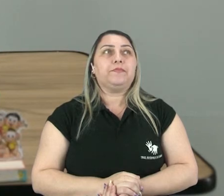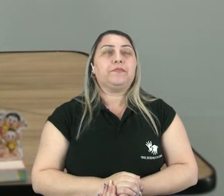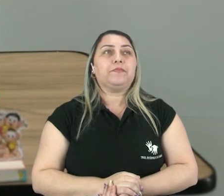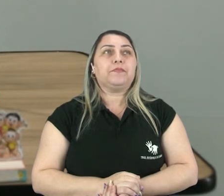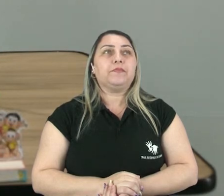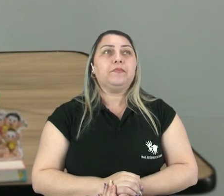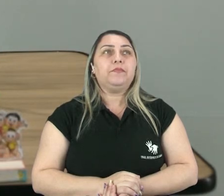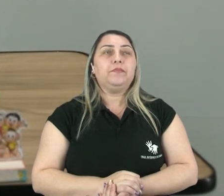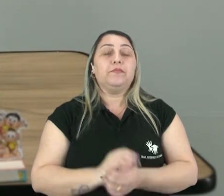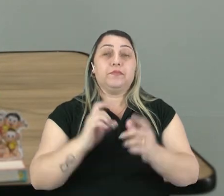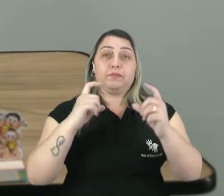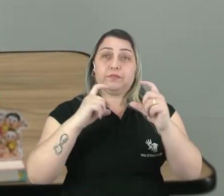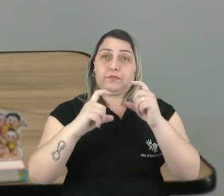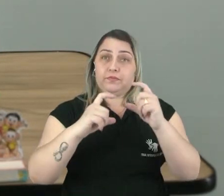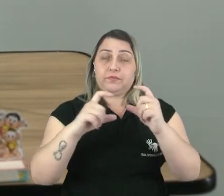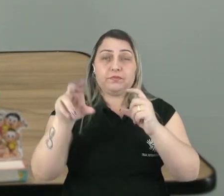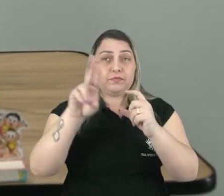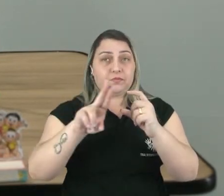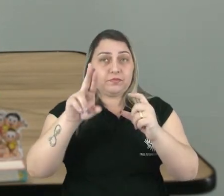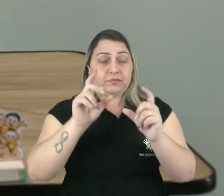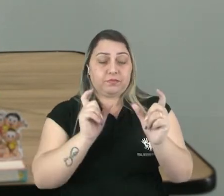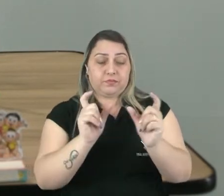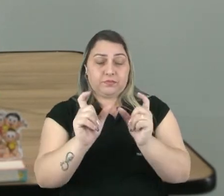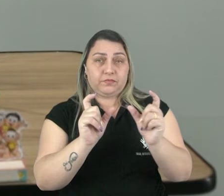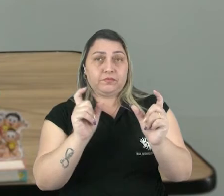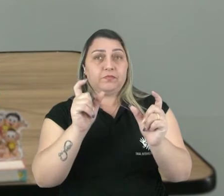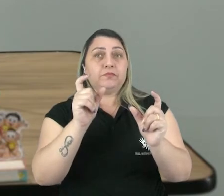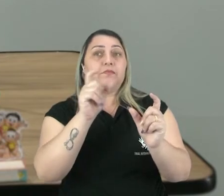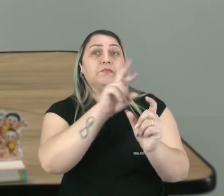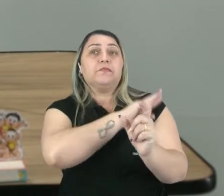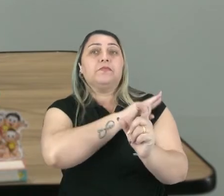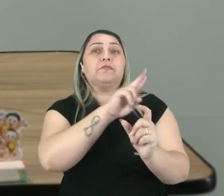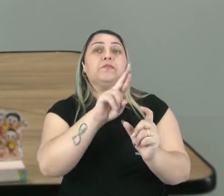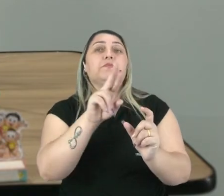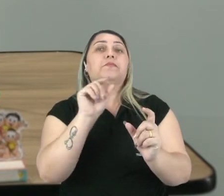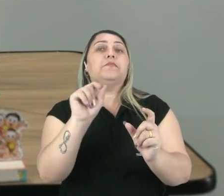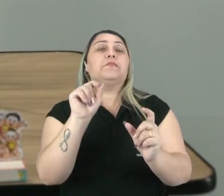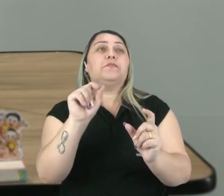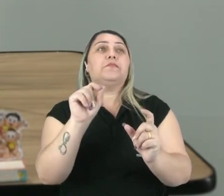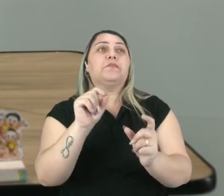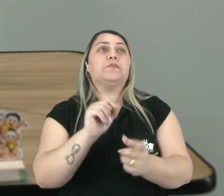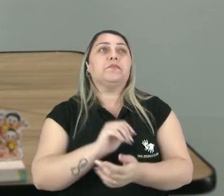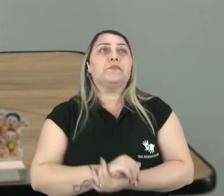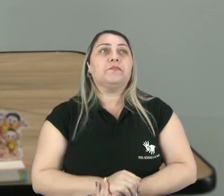Os quadrinhos que usam palavras representam